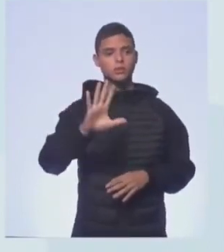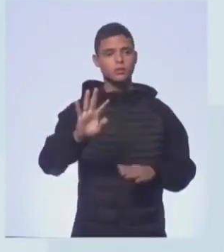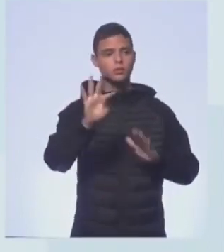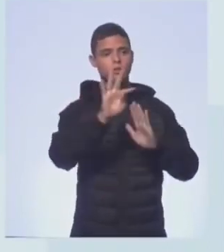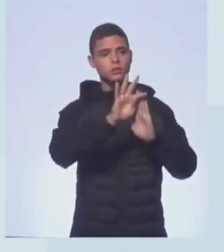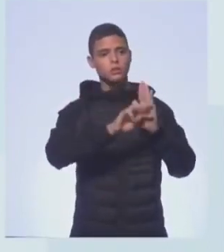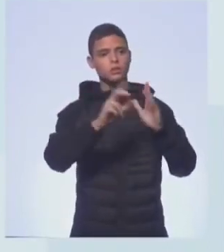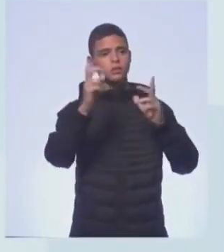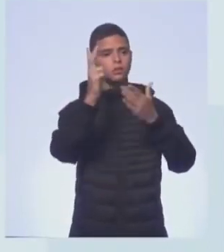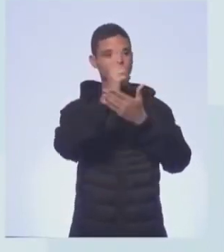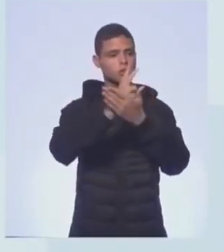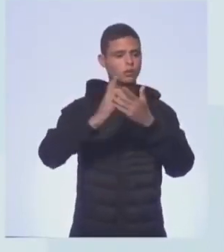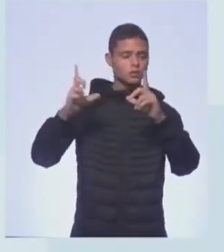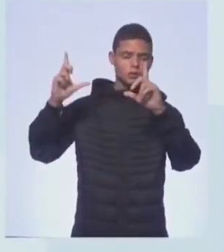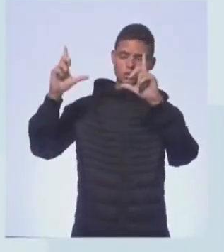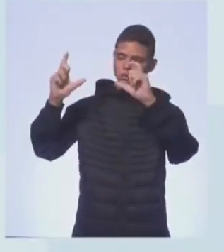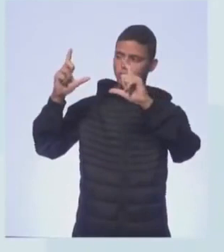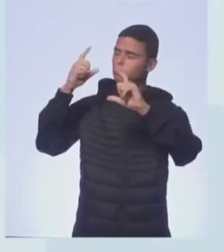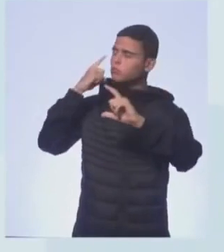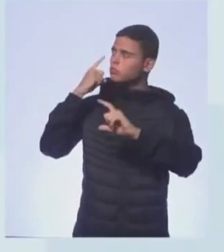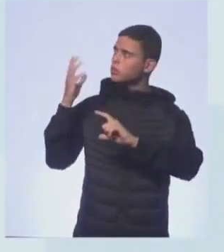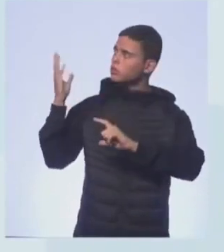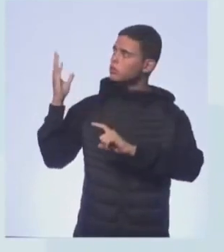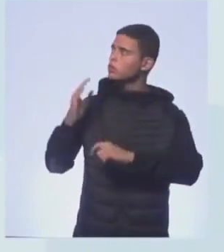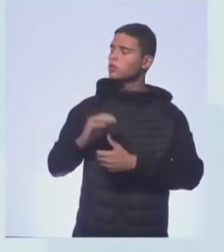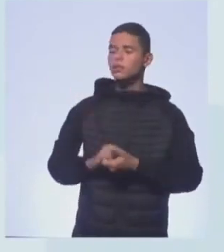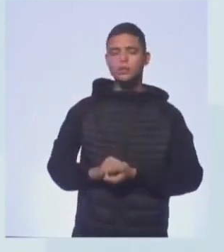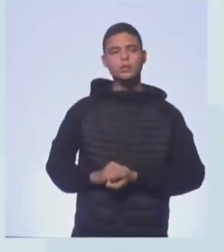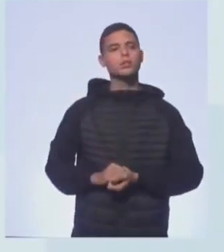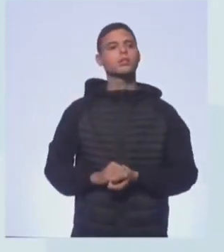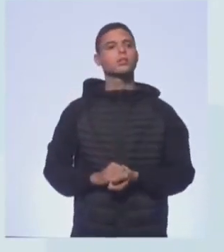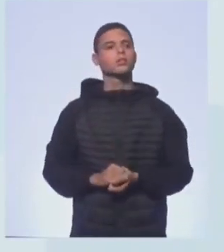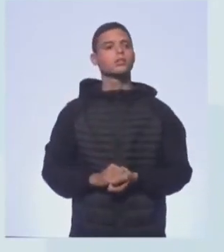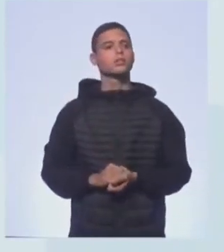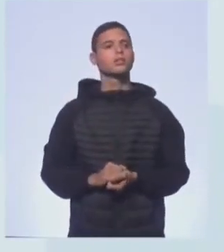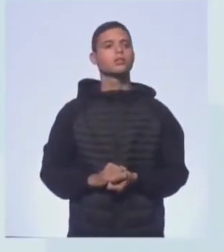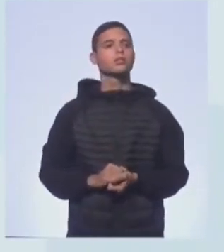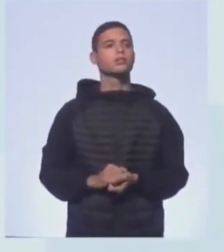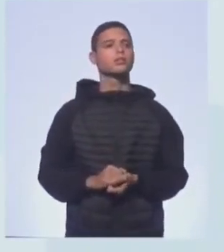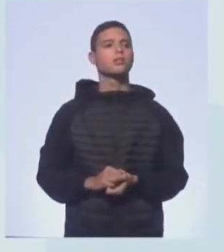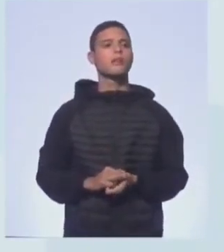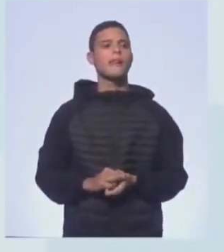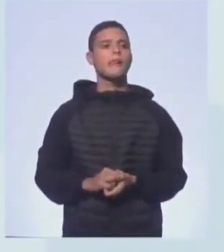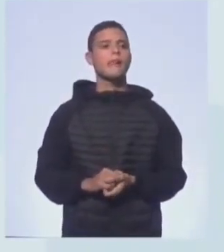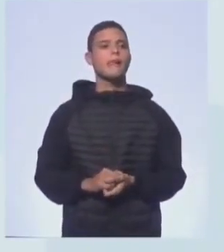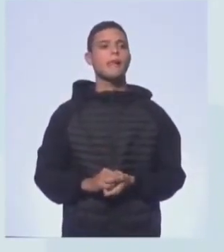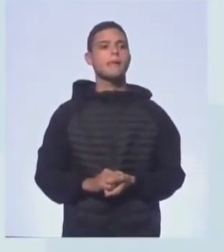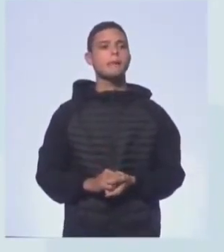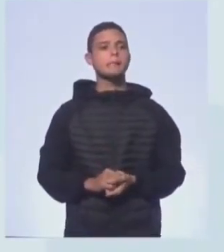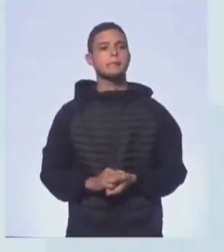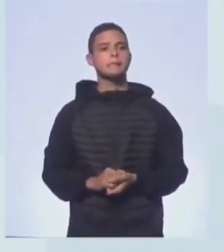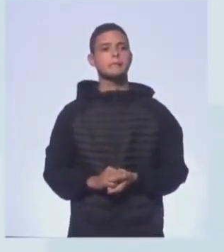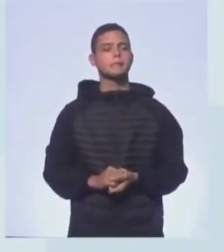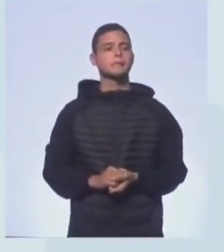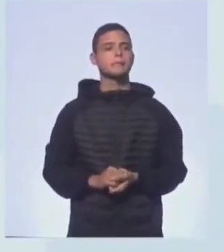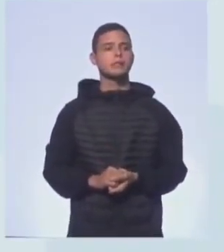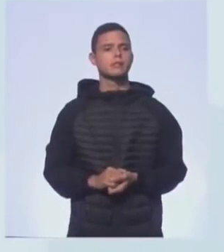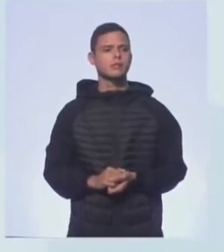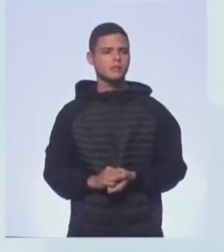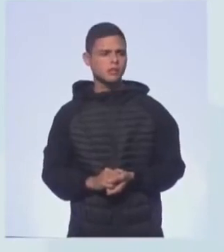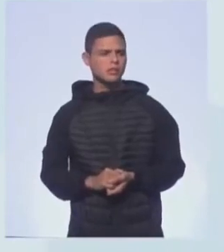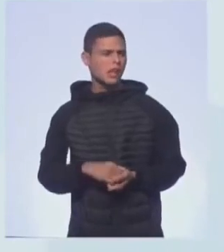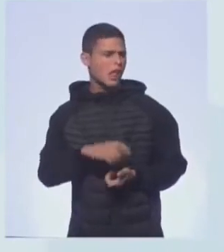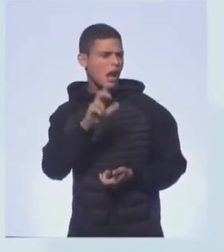texto infográfico, né? Que a gente tem a ideia da imagem com o texto verbal. Isso ninguém